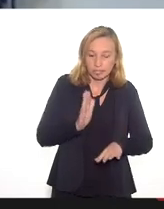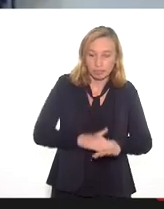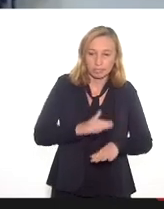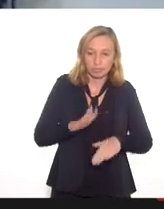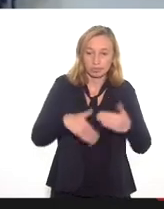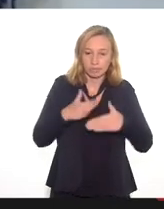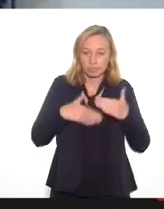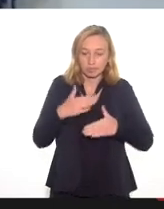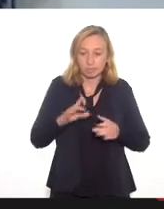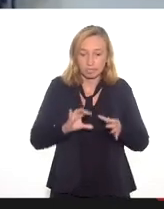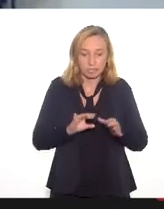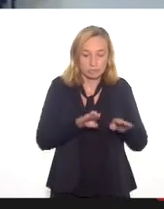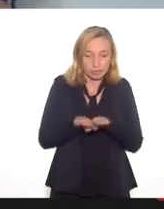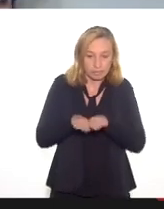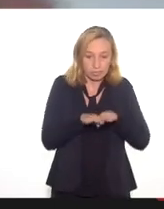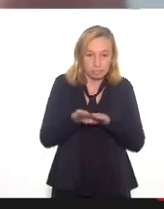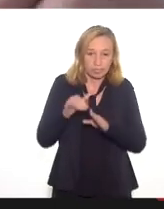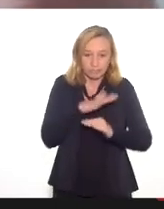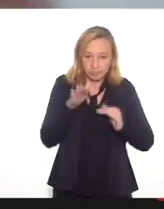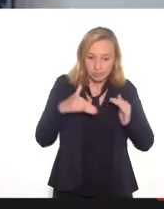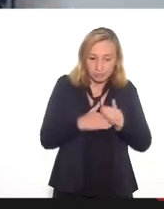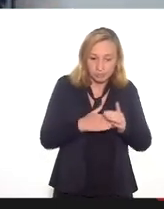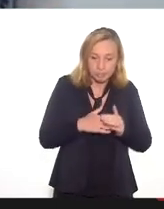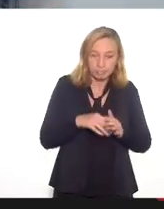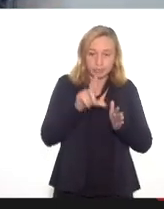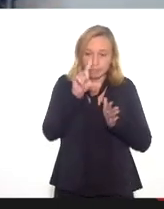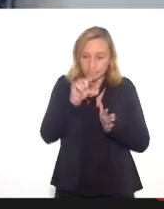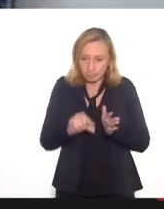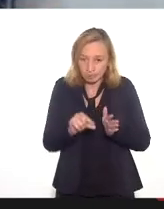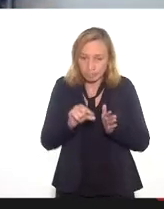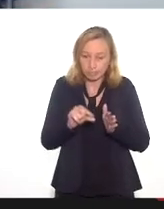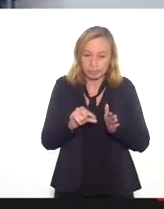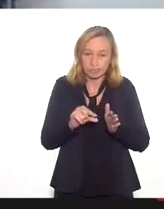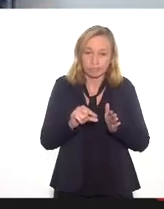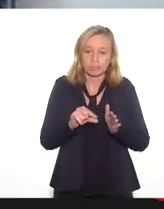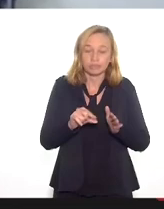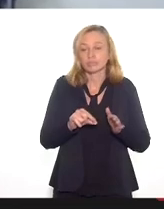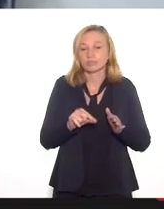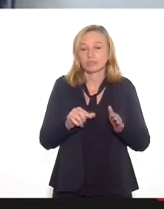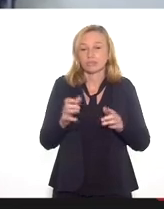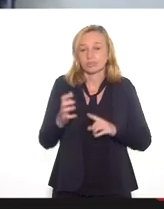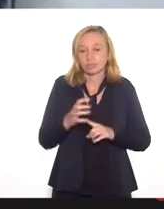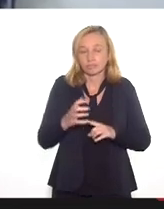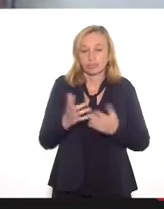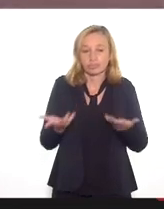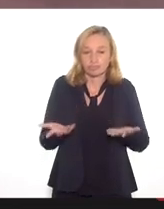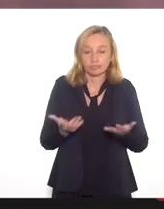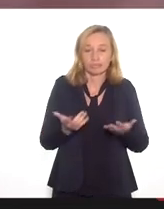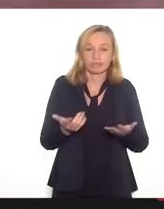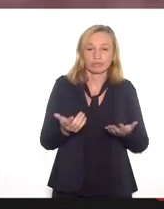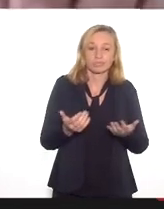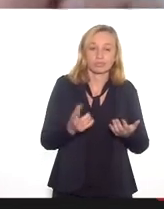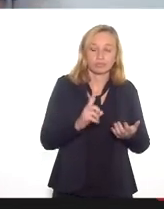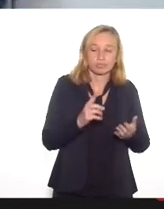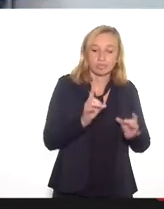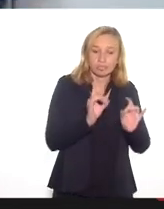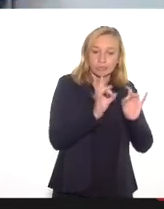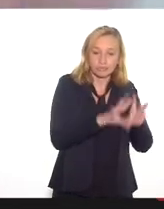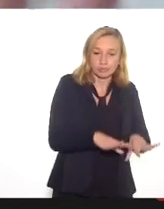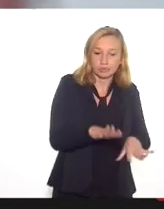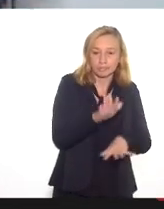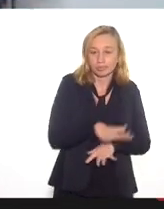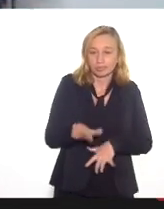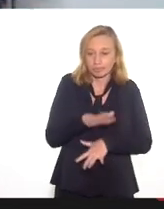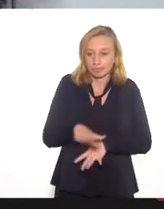mais igual para todos reduzir o nível de repercussão das condicionalidades não para abandonar a criança